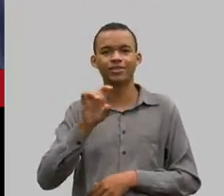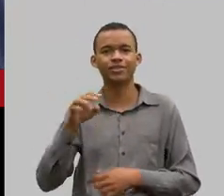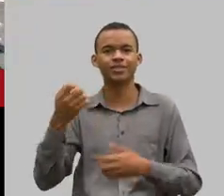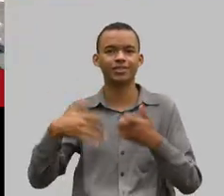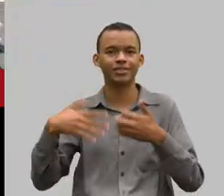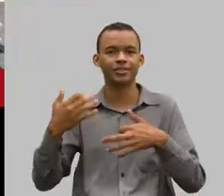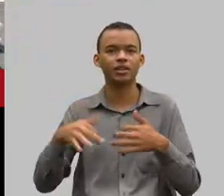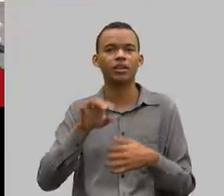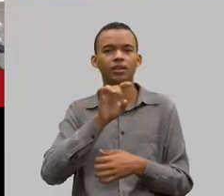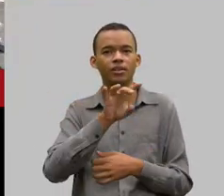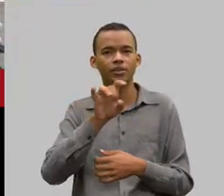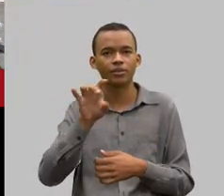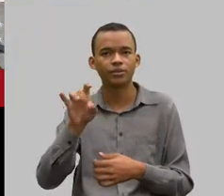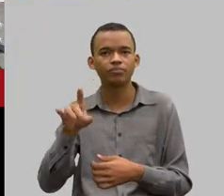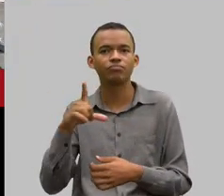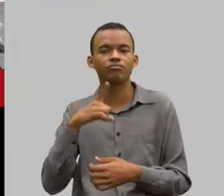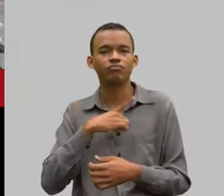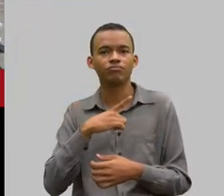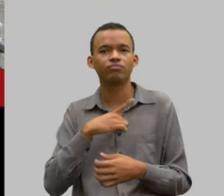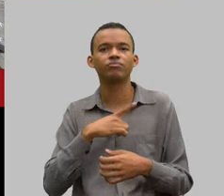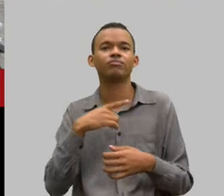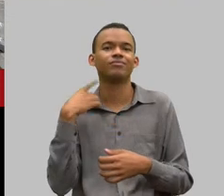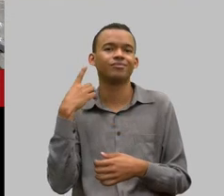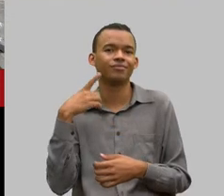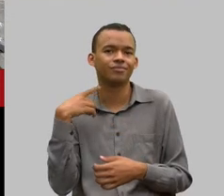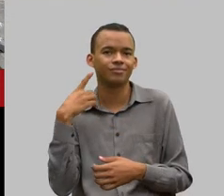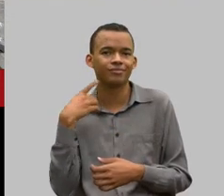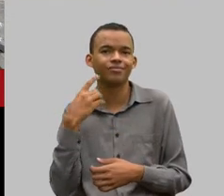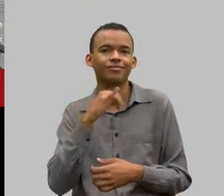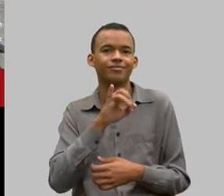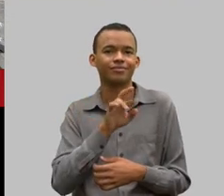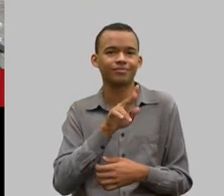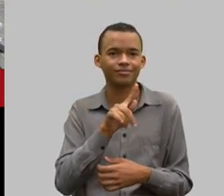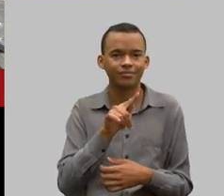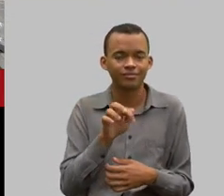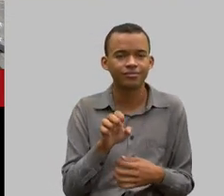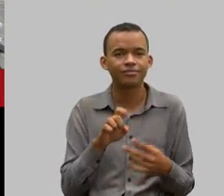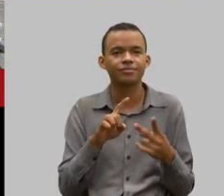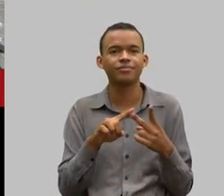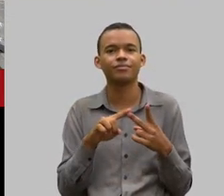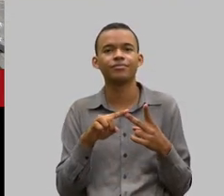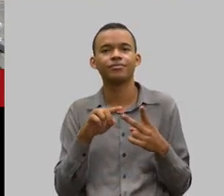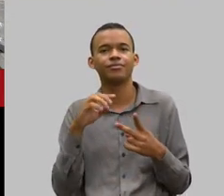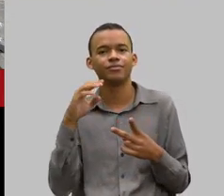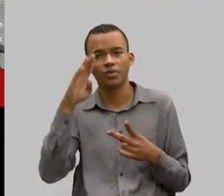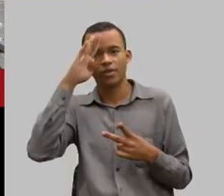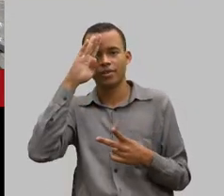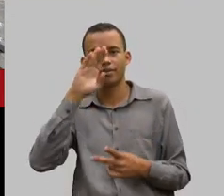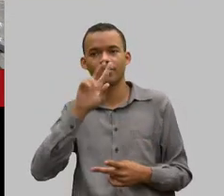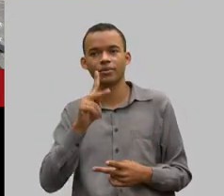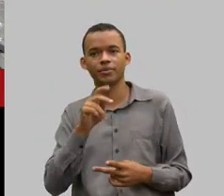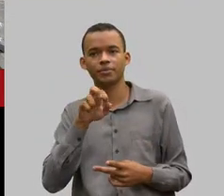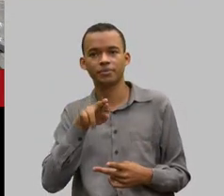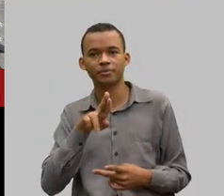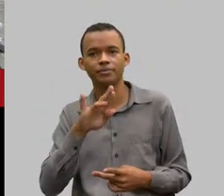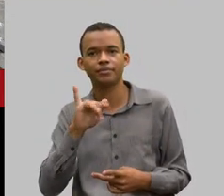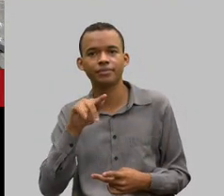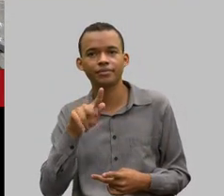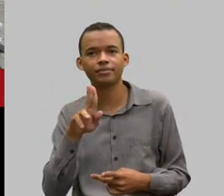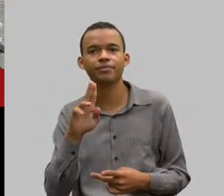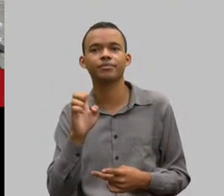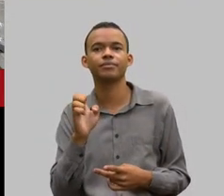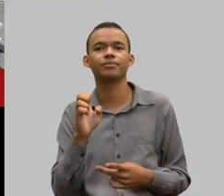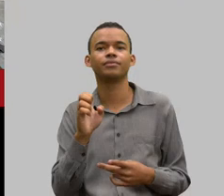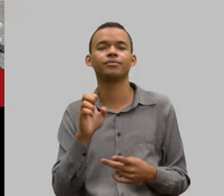um Antônio Carlos Arantes deputado Jorge ali meu amigo Enes Cândido Coronel Henrique para mim o melhor